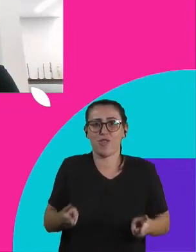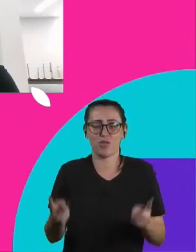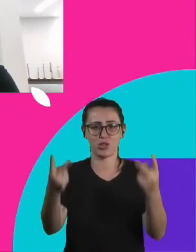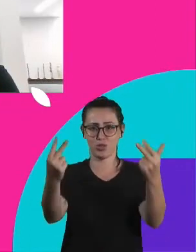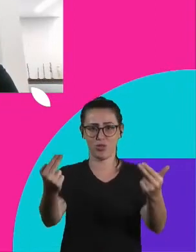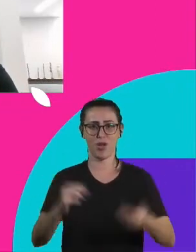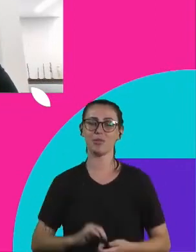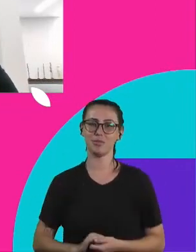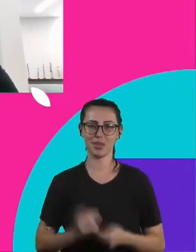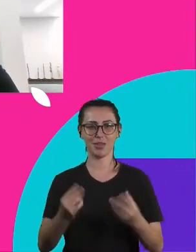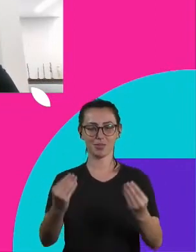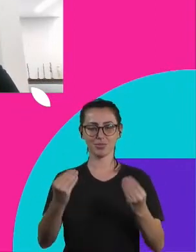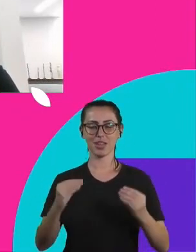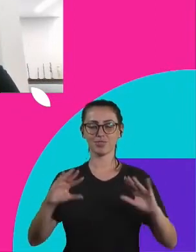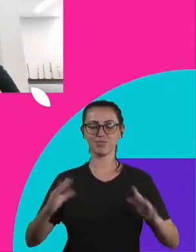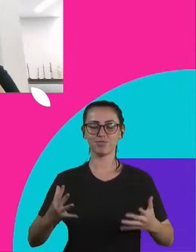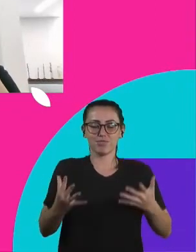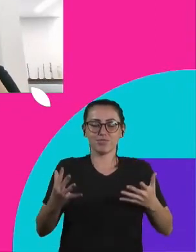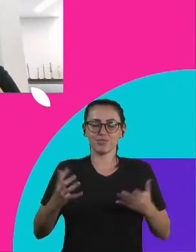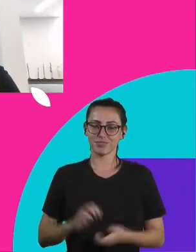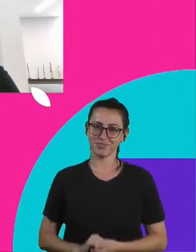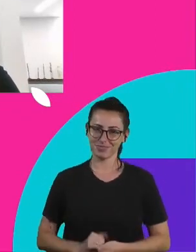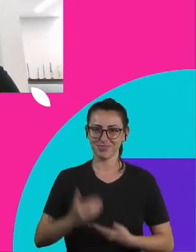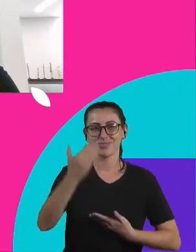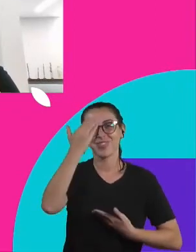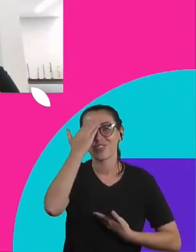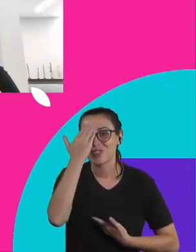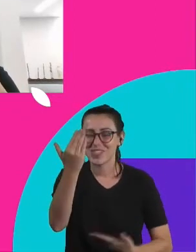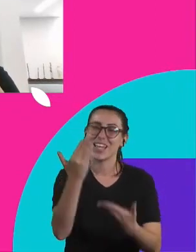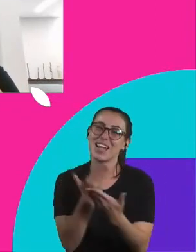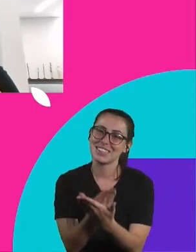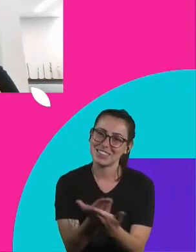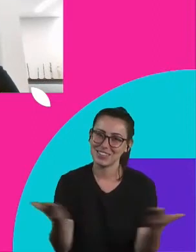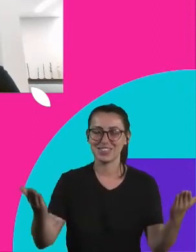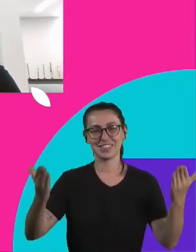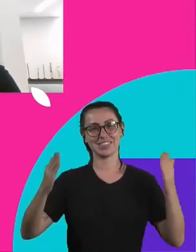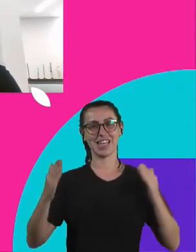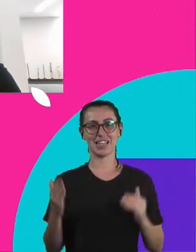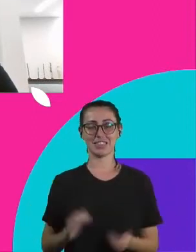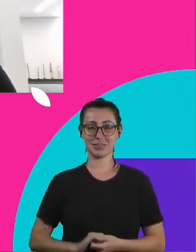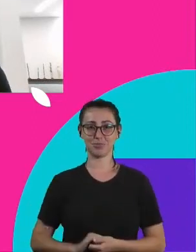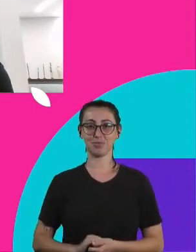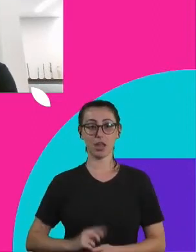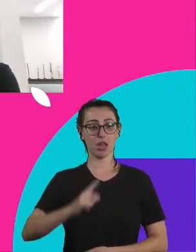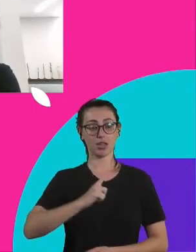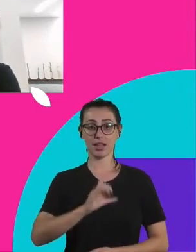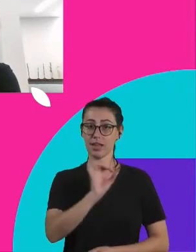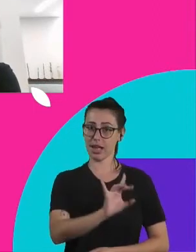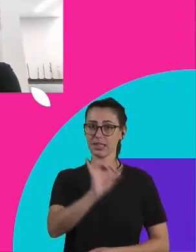nós. Muito, muito obrigada. Na fala de todos vocês tem algo em comum, né? Tem